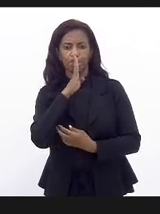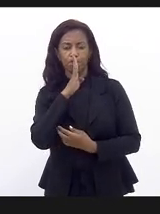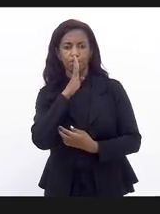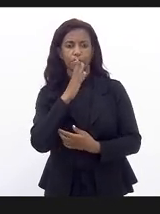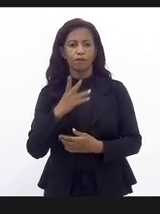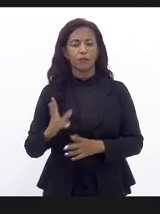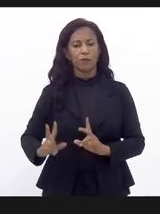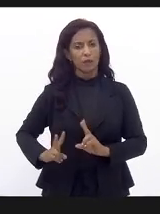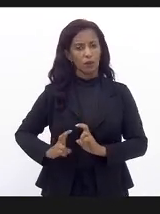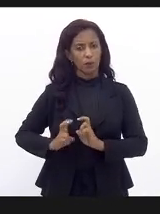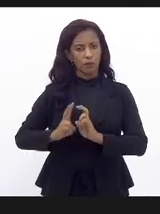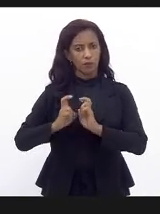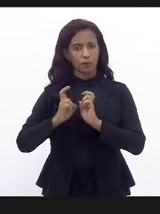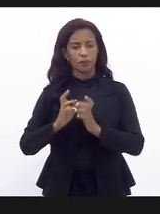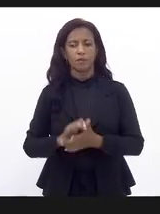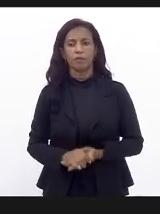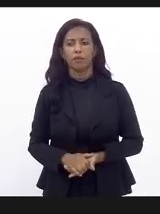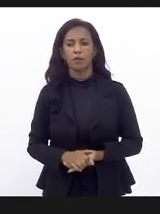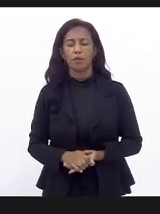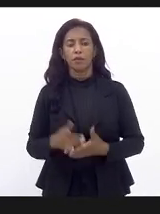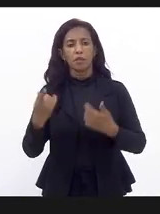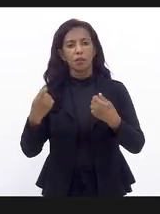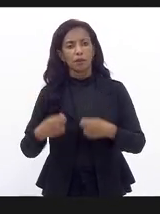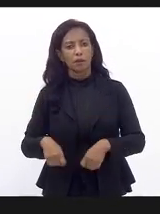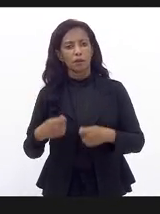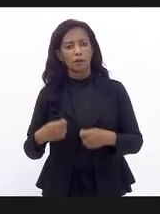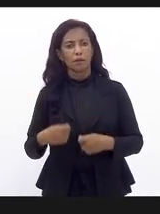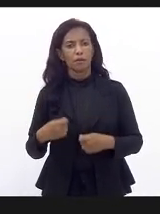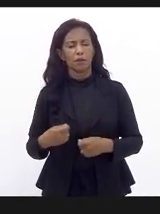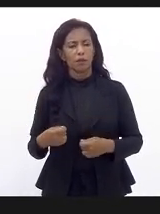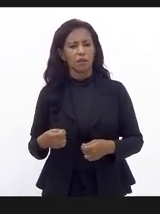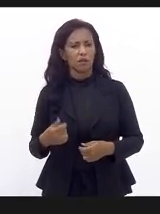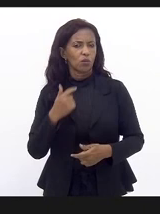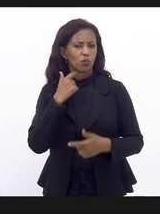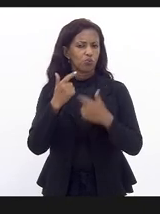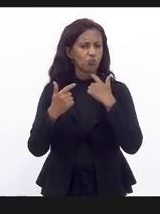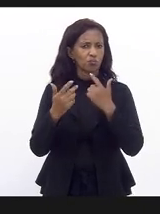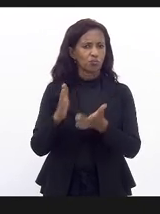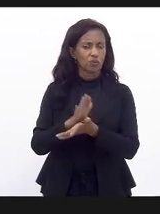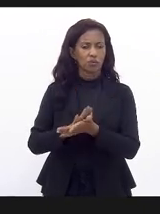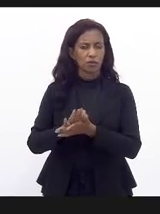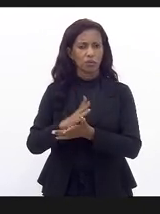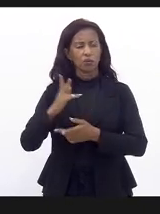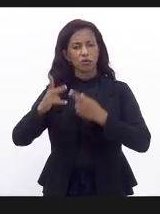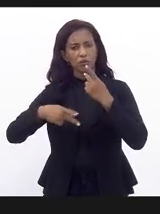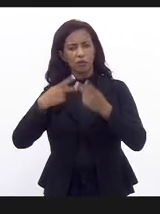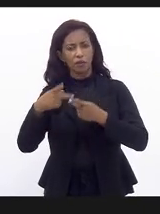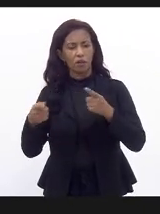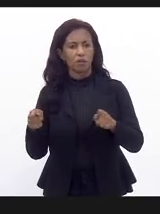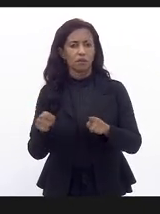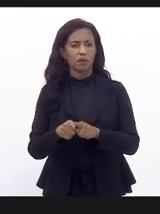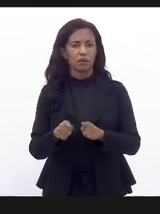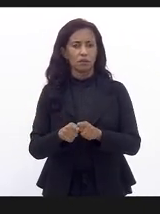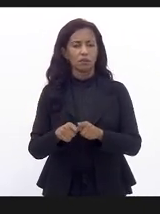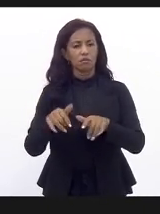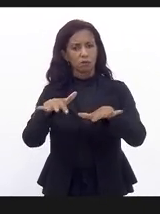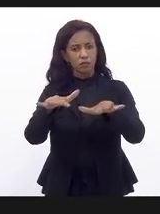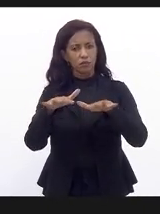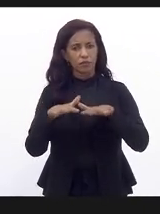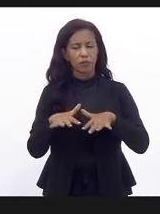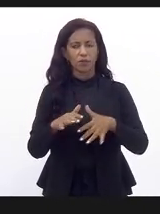que é o câncer, e que precisa, sem sombra de dúvidas, como já falado também hoje aqui no